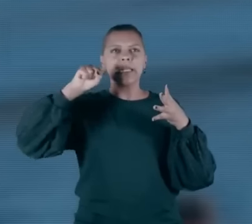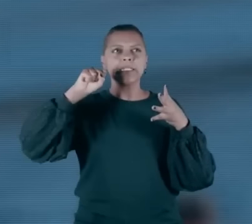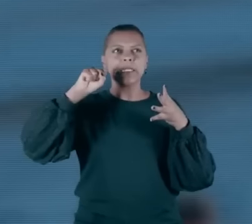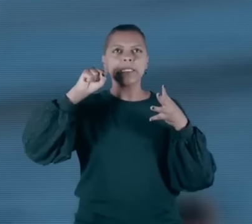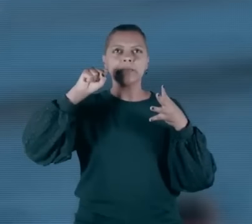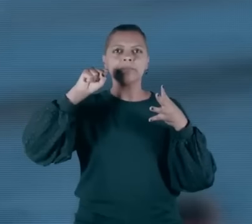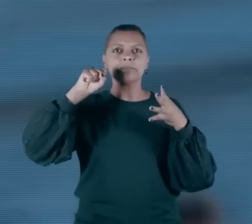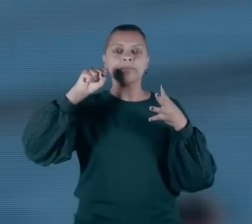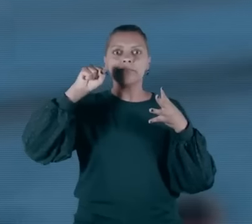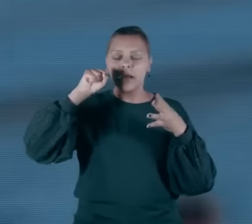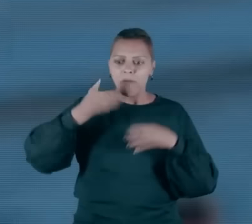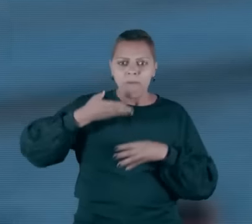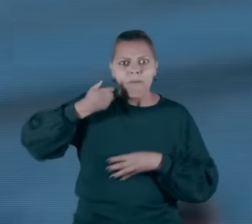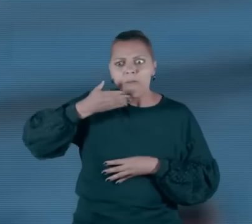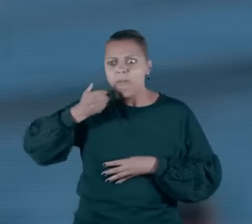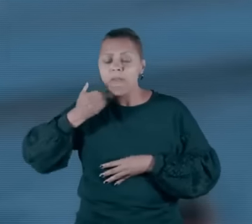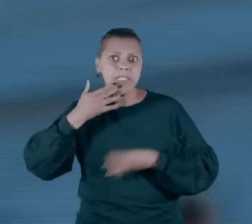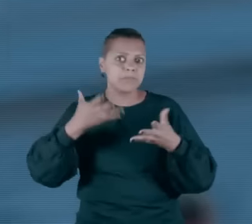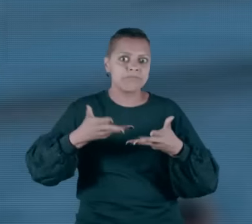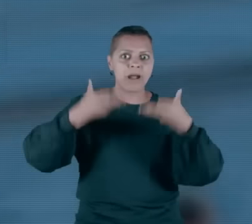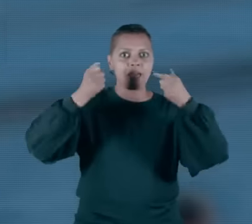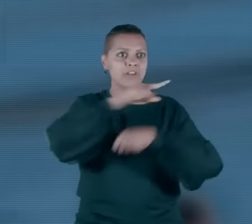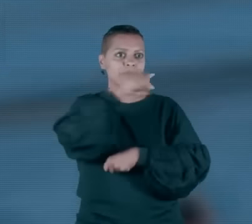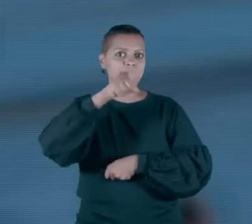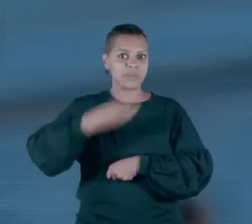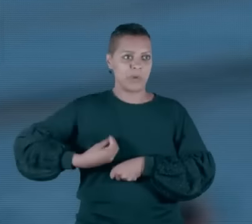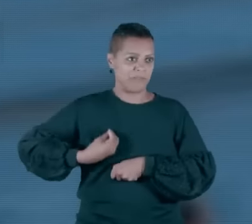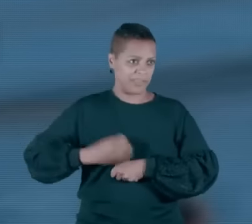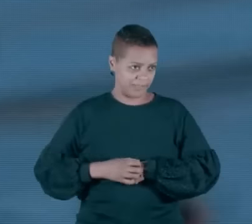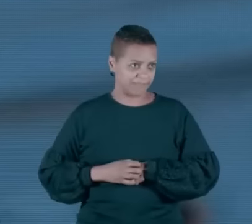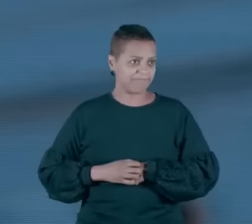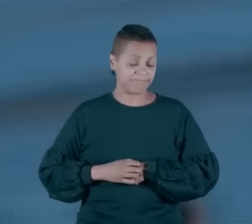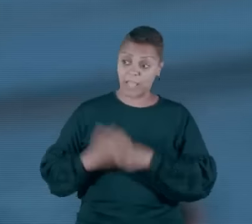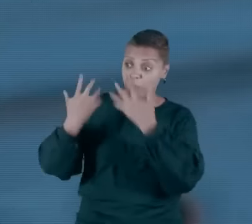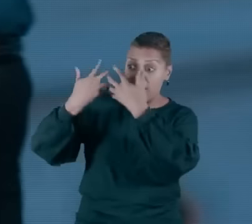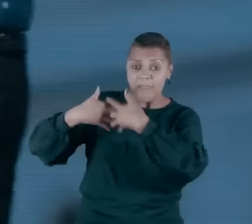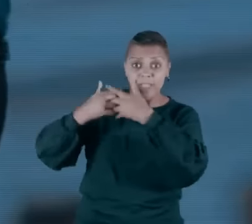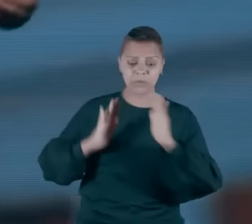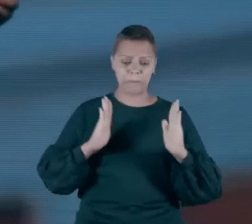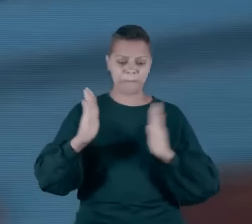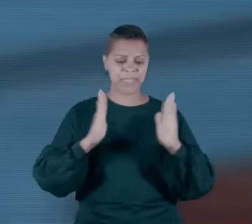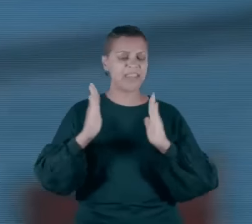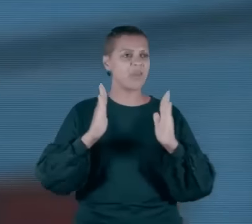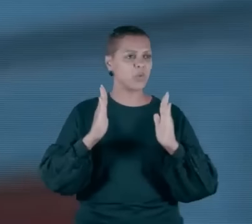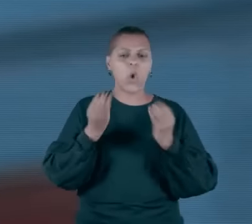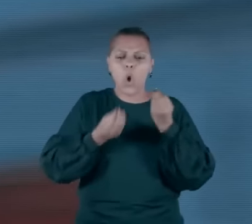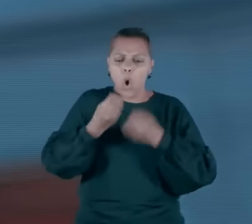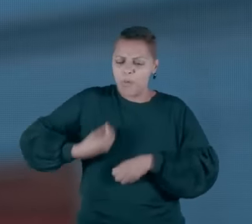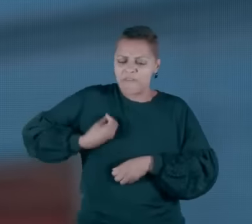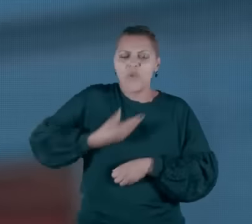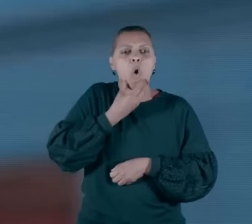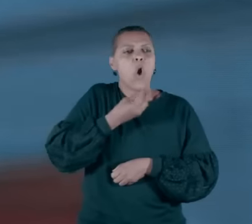são extraordinárias na nossa vida amém é uma reflexão de um período na vida do profeta